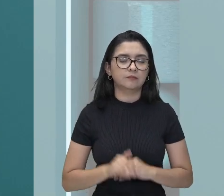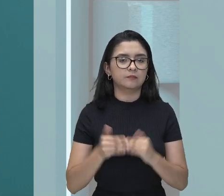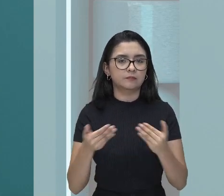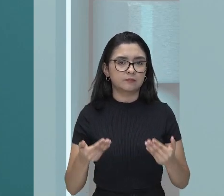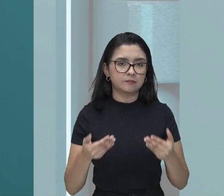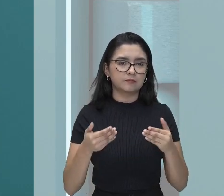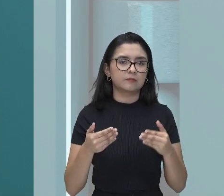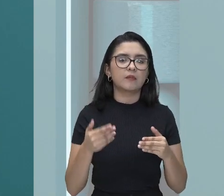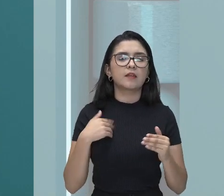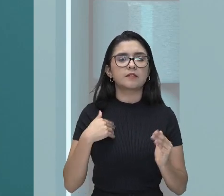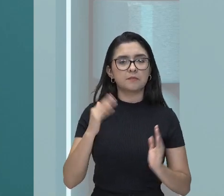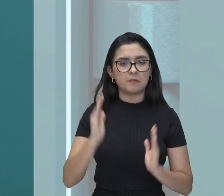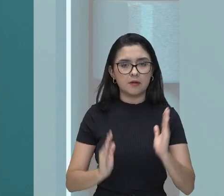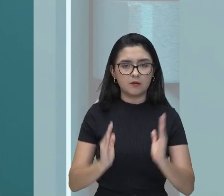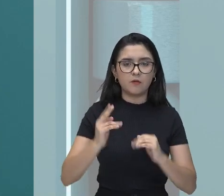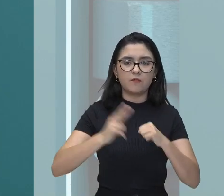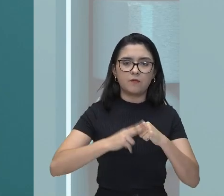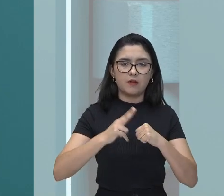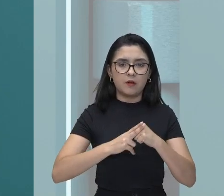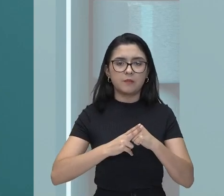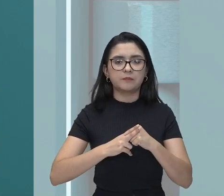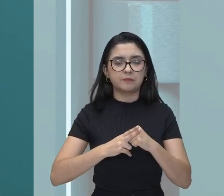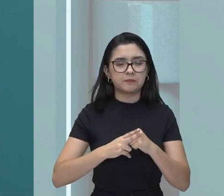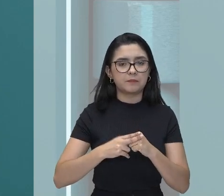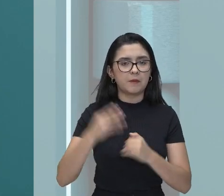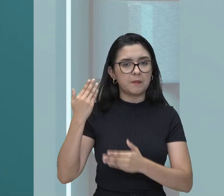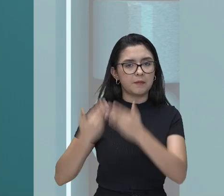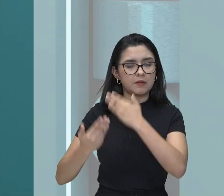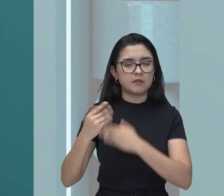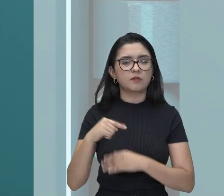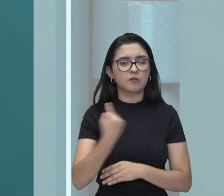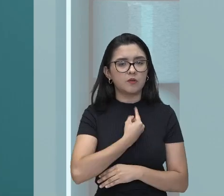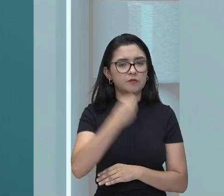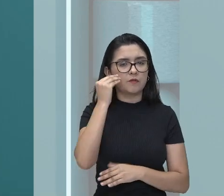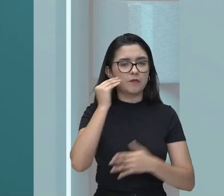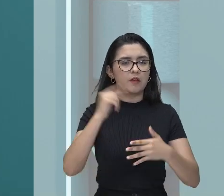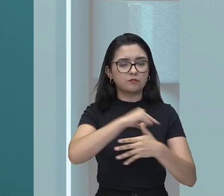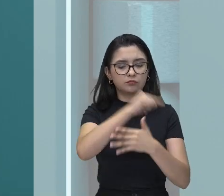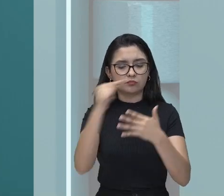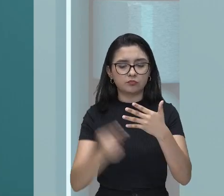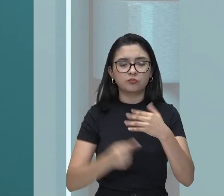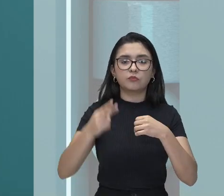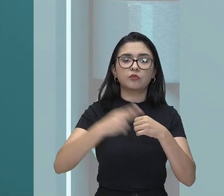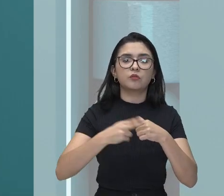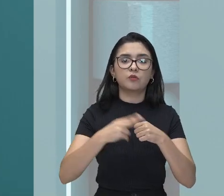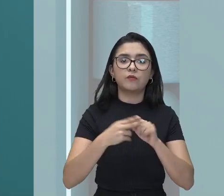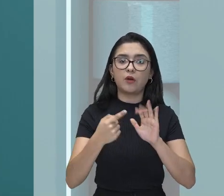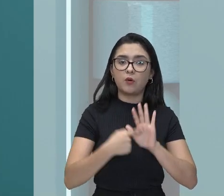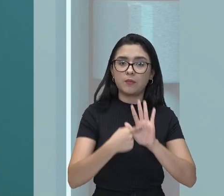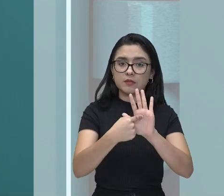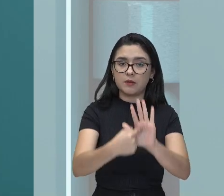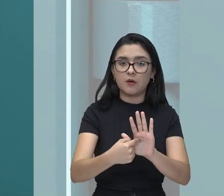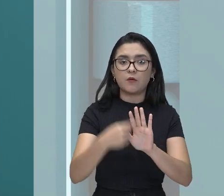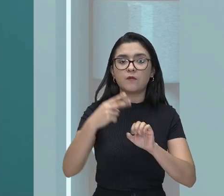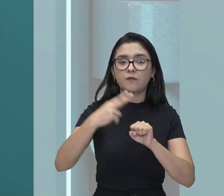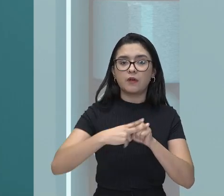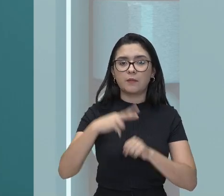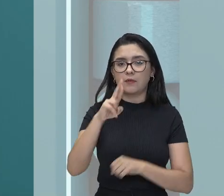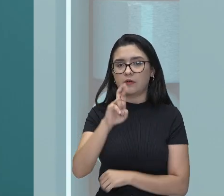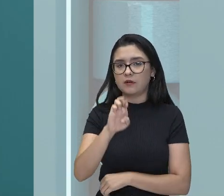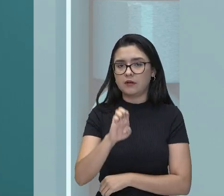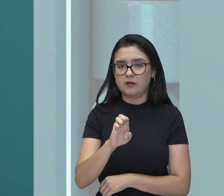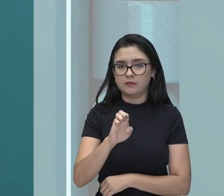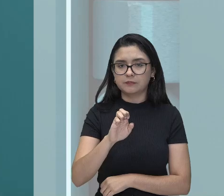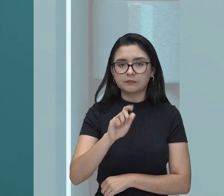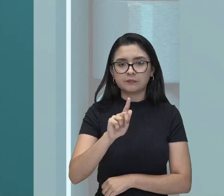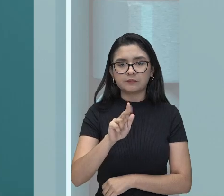tempo verbal, ok, que nós vamos ver aqui alguns verbos, começando pelos regulares, para entender bem. Só para